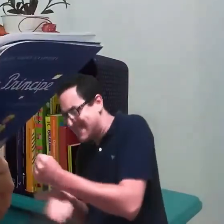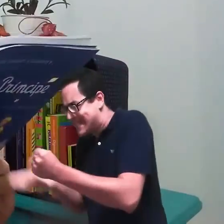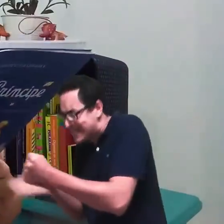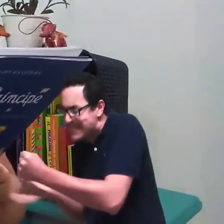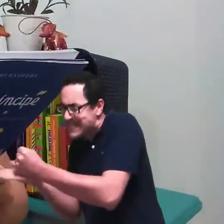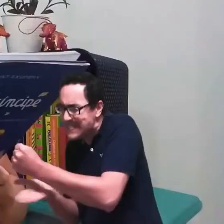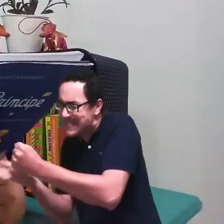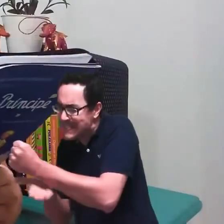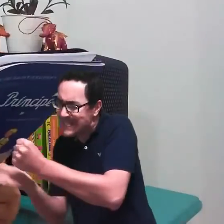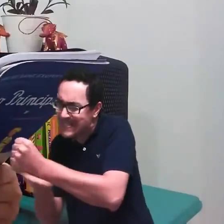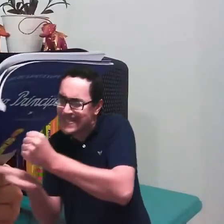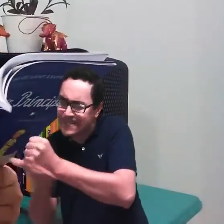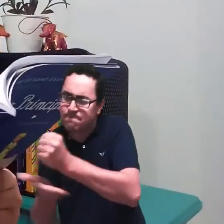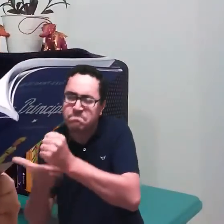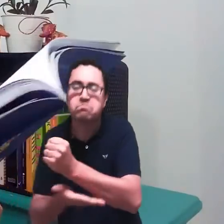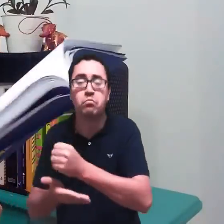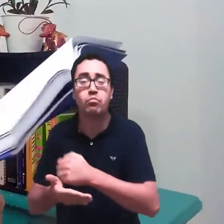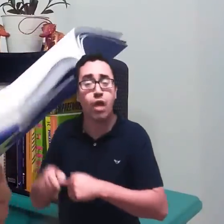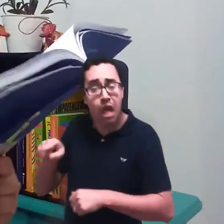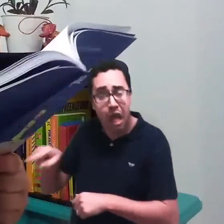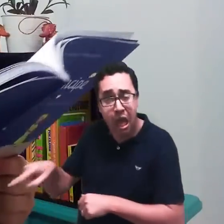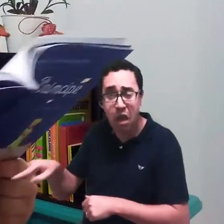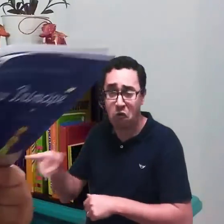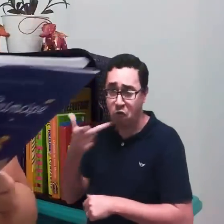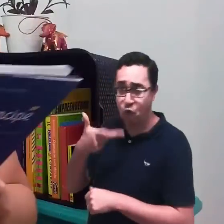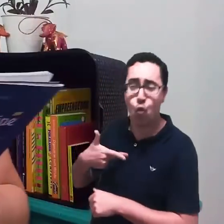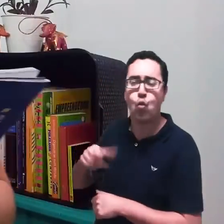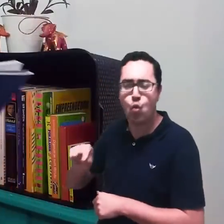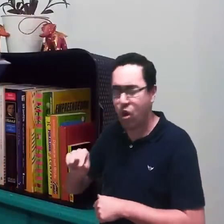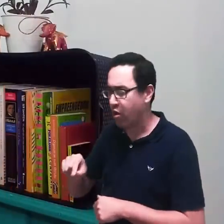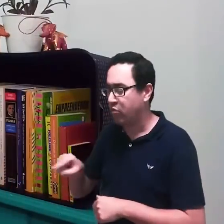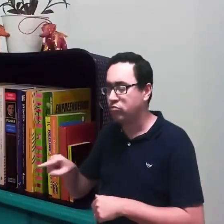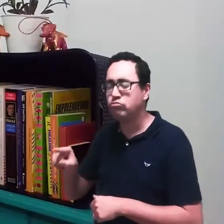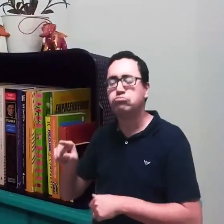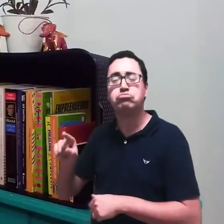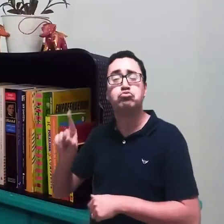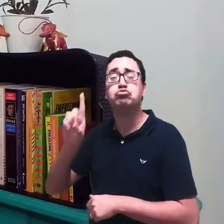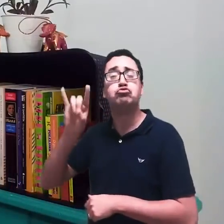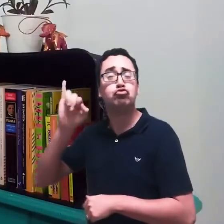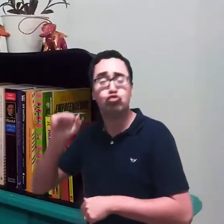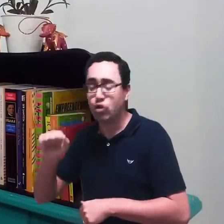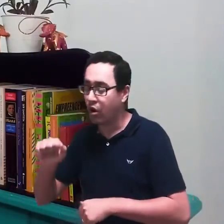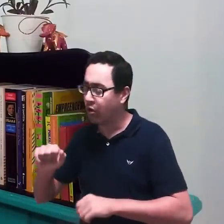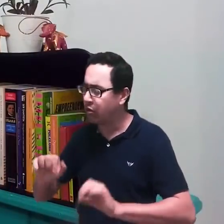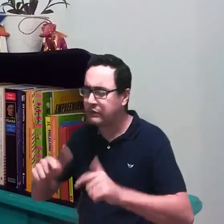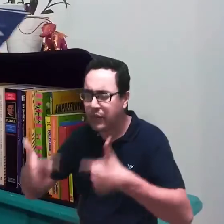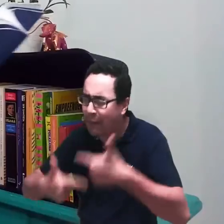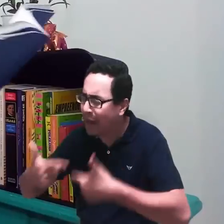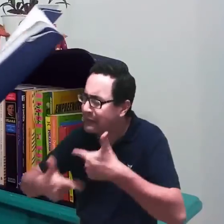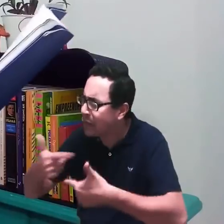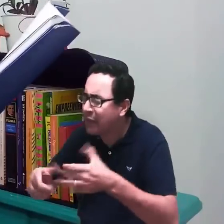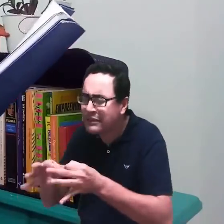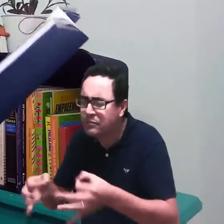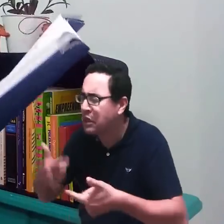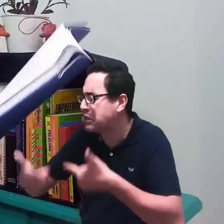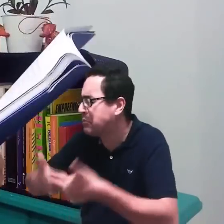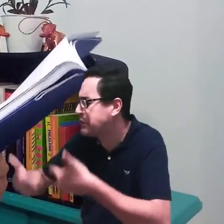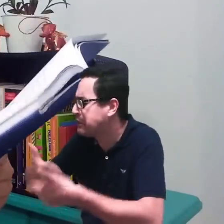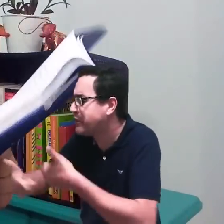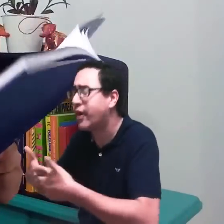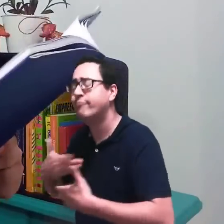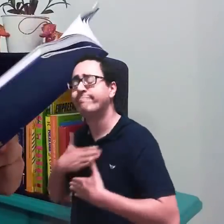todos aqueles trabalhos rotineiros lhe pareceram extremamente agradáveis. E quando regou a flor